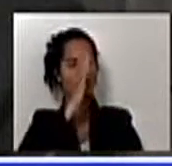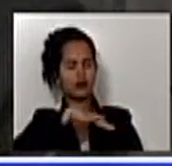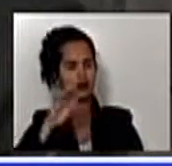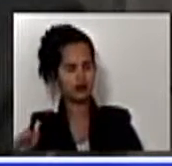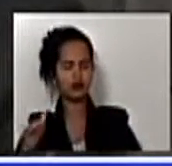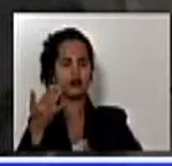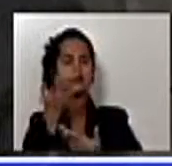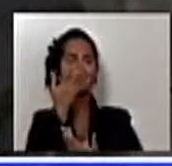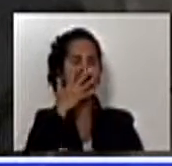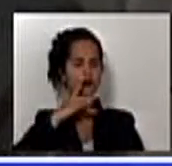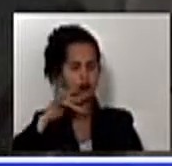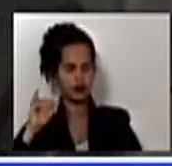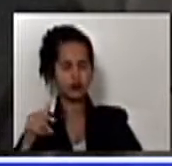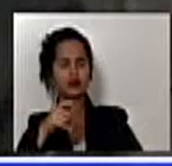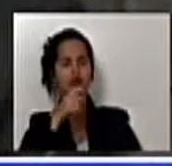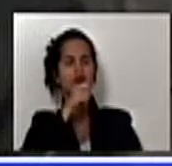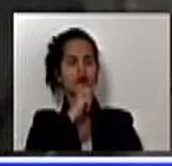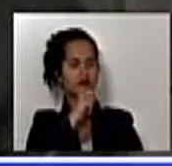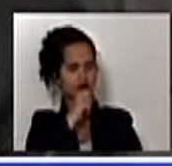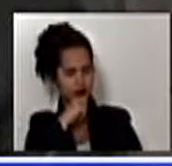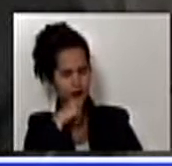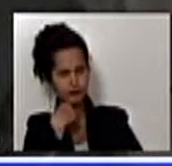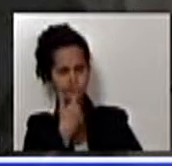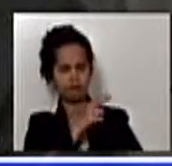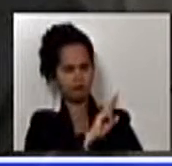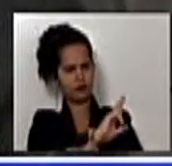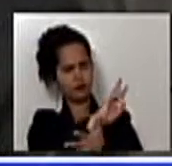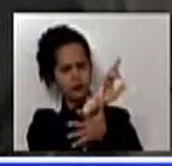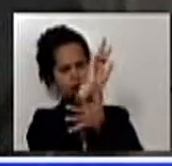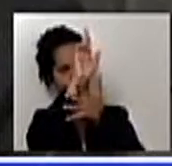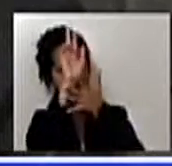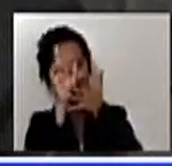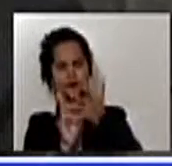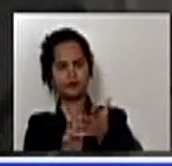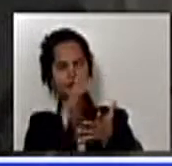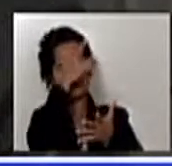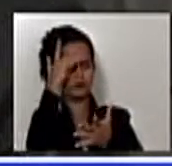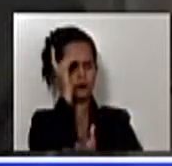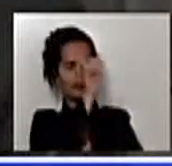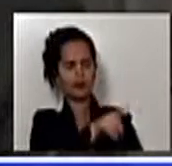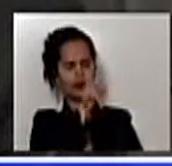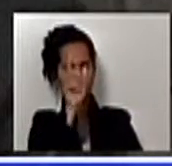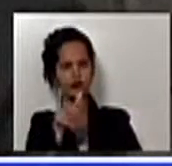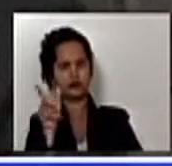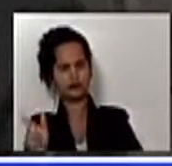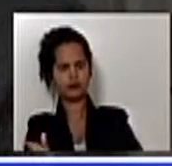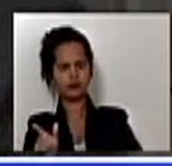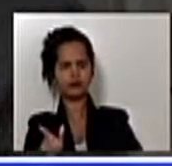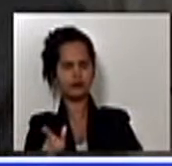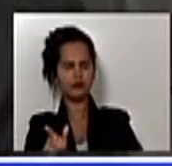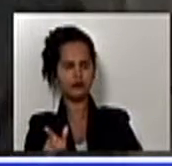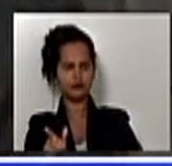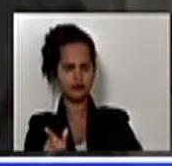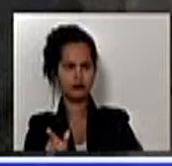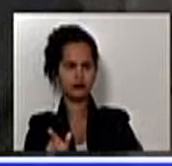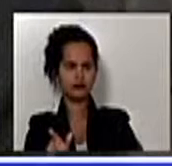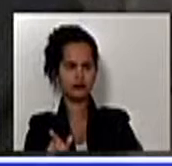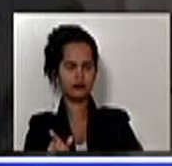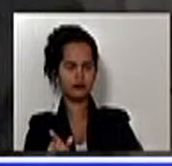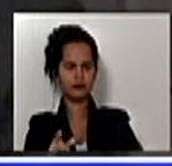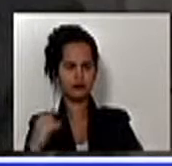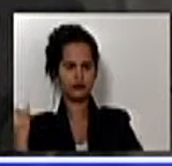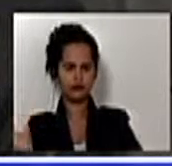do idoso, enfim, de todas as pessoas que são